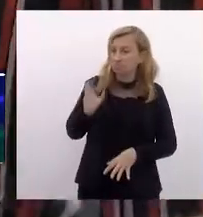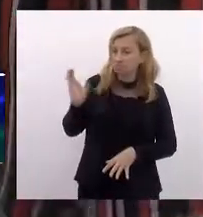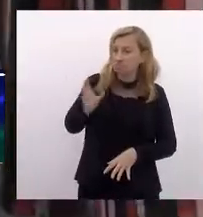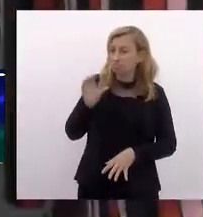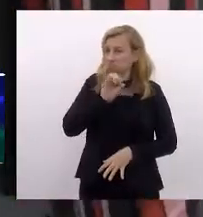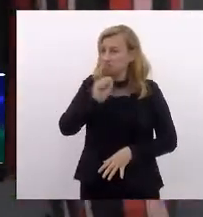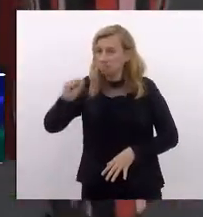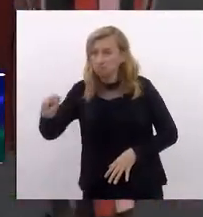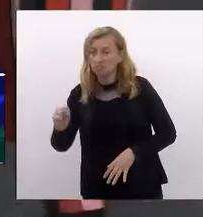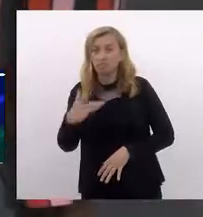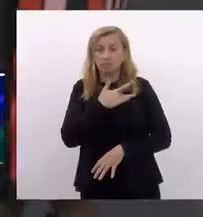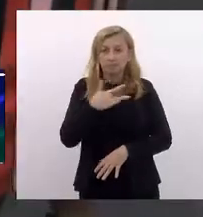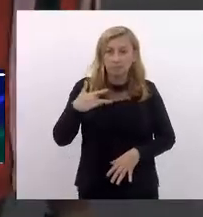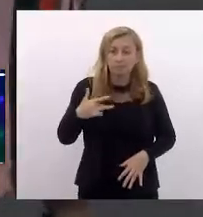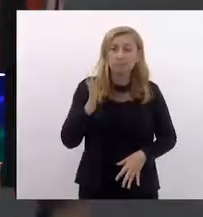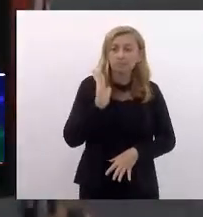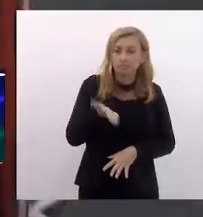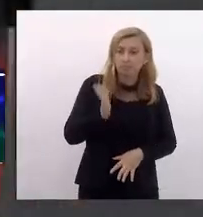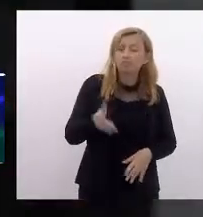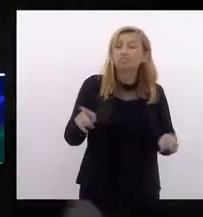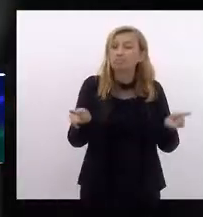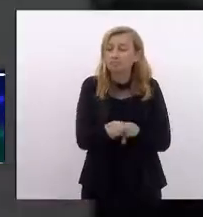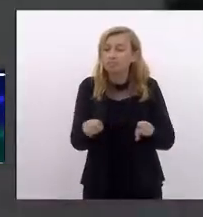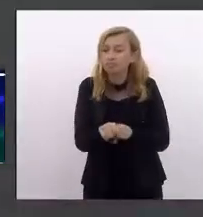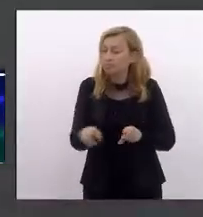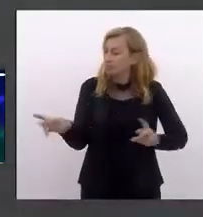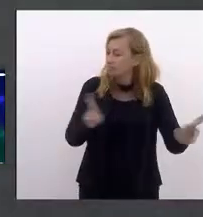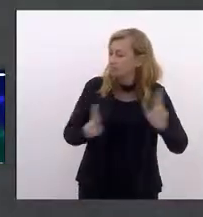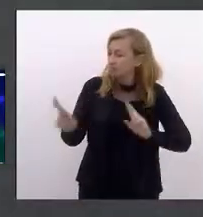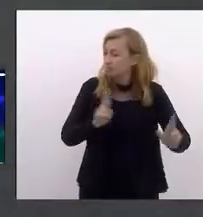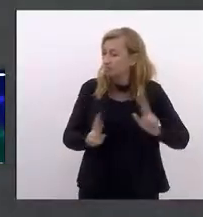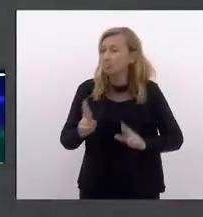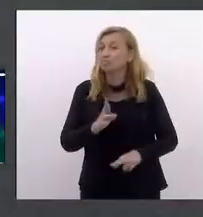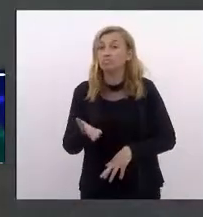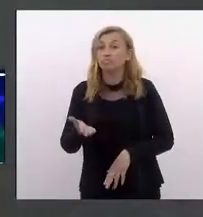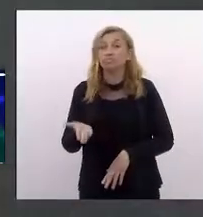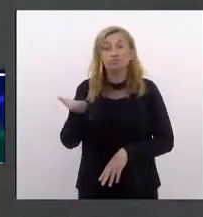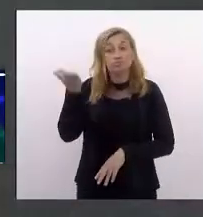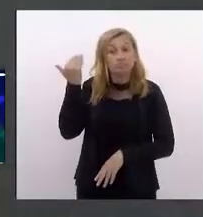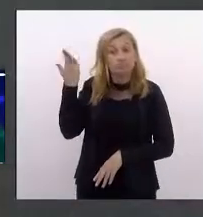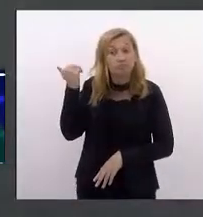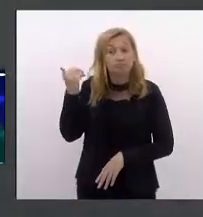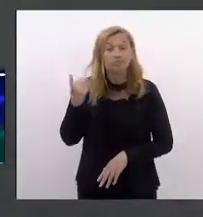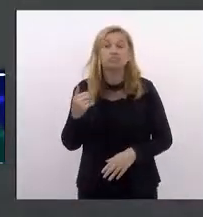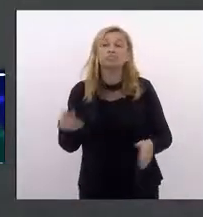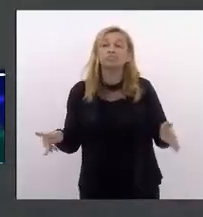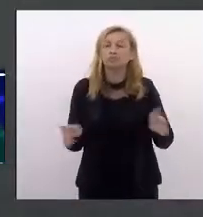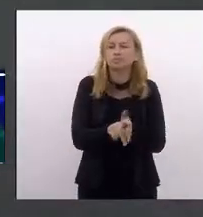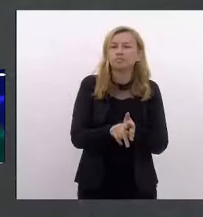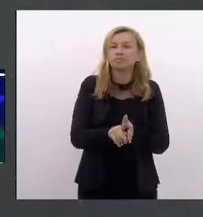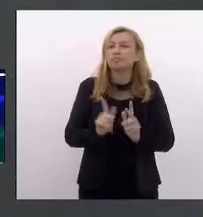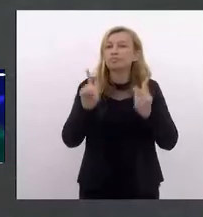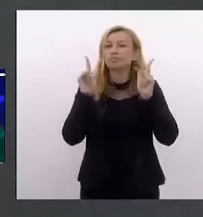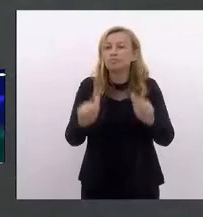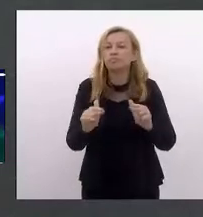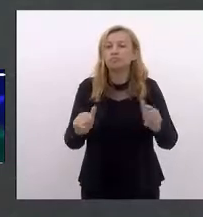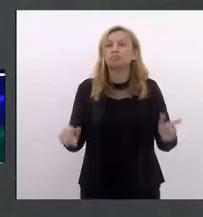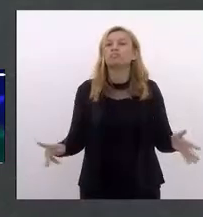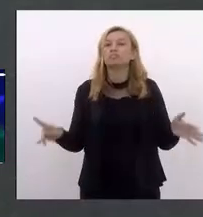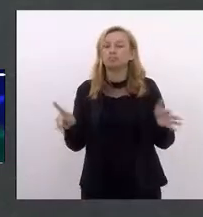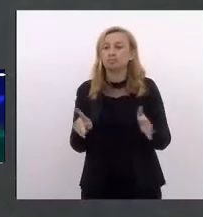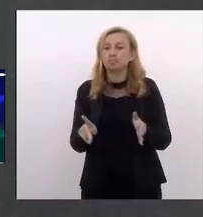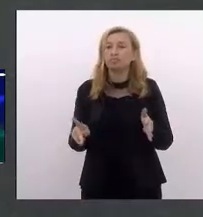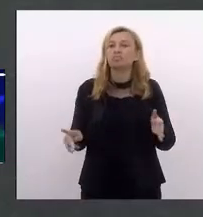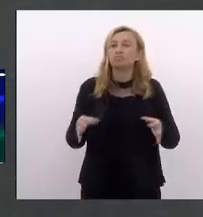esses da saúde que já tinham também uma relação com Cabral lá atrás então fazem parte do mesmo projeto